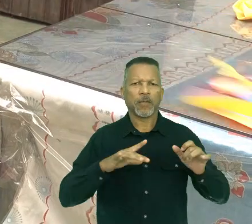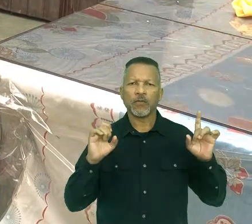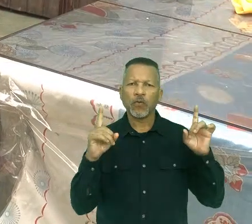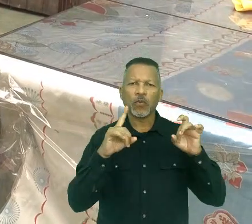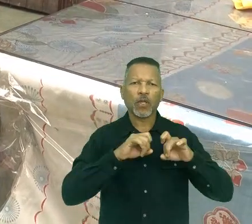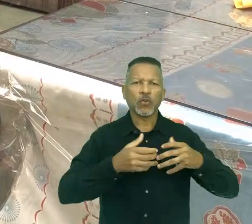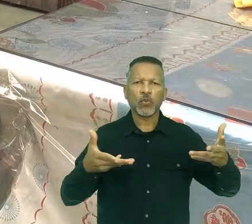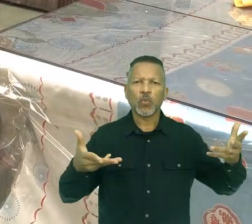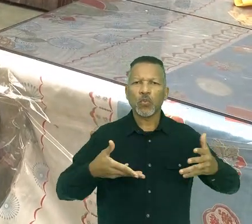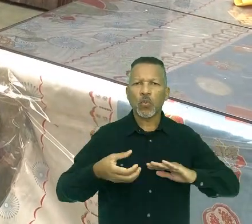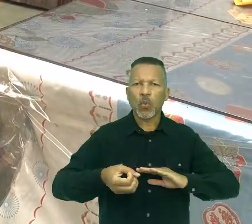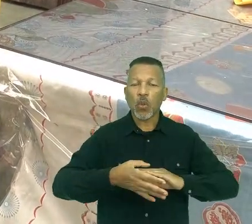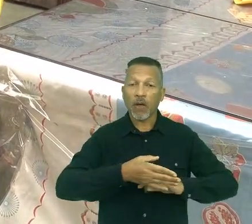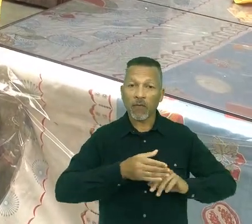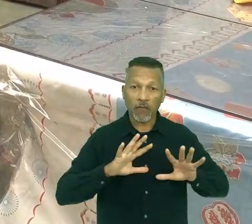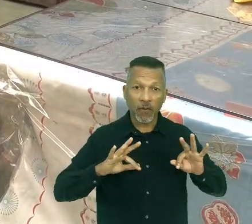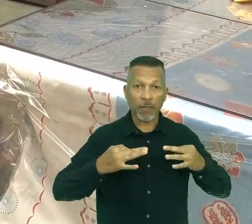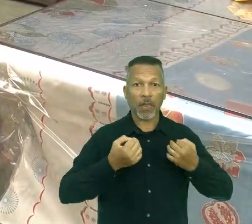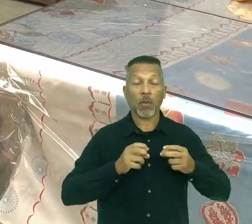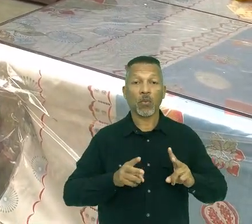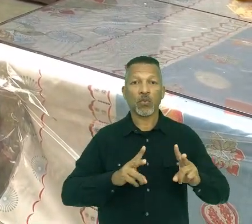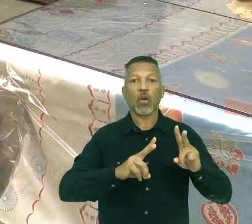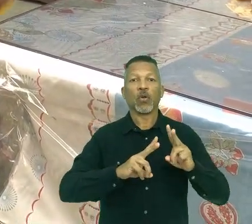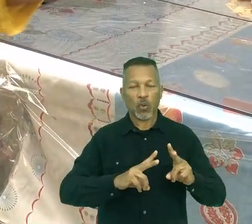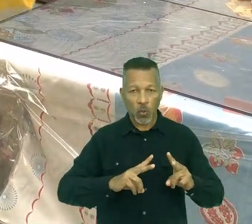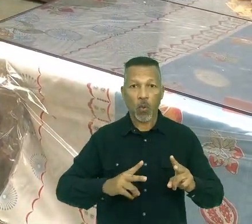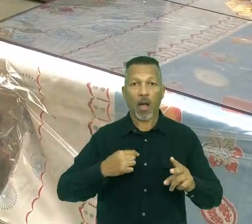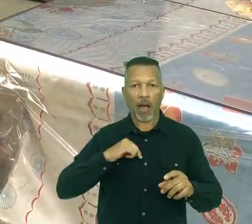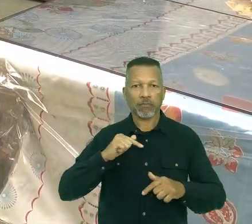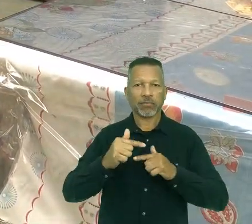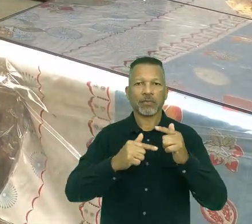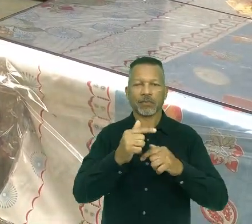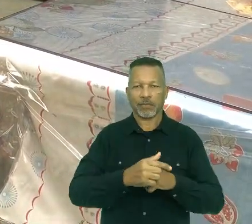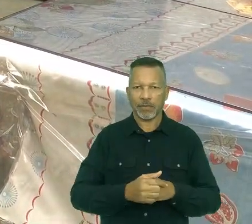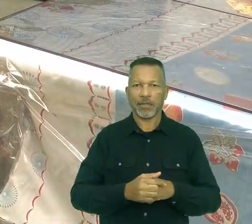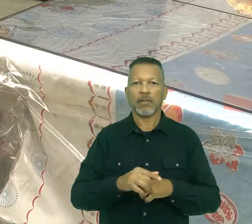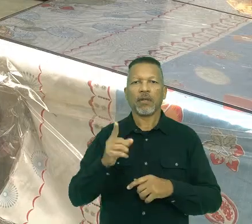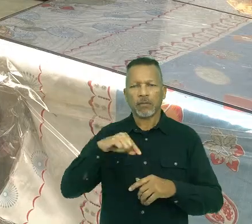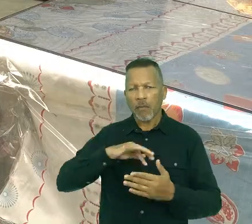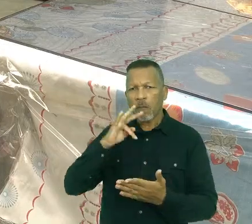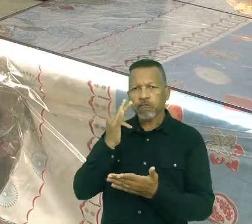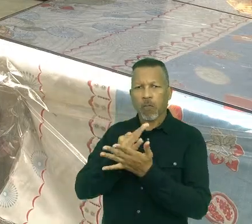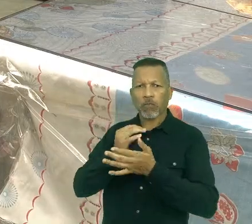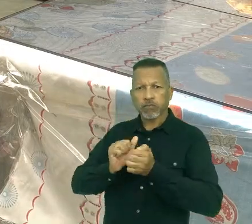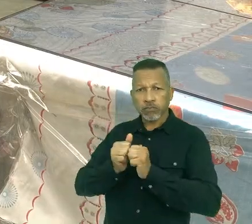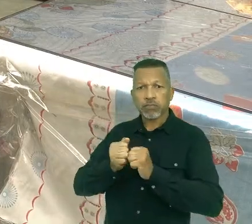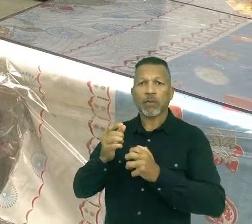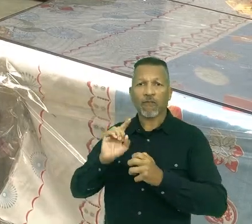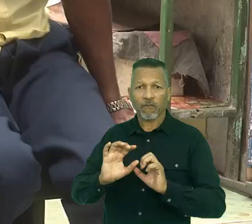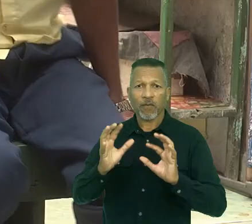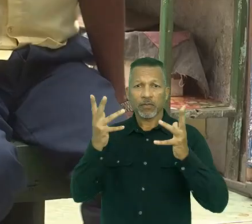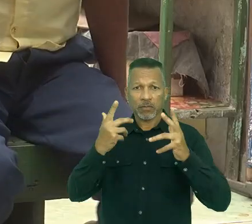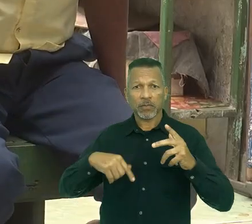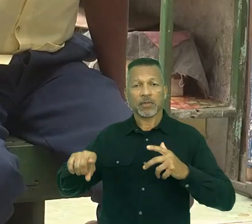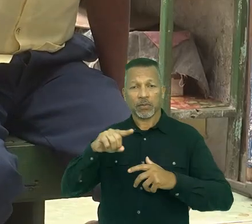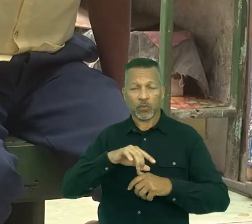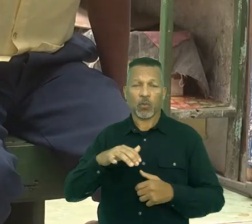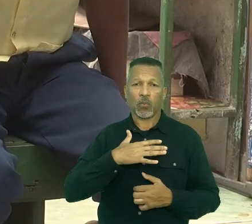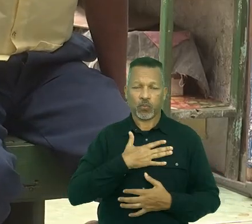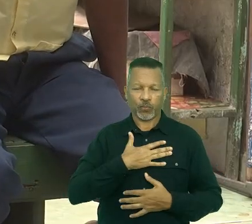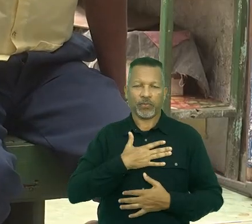desafios modernos, a família mantém viva a tradição. Onde é que tem uma festa do Congado, eu gosto aí.